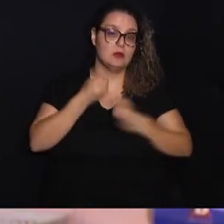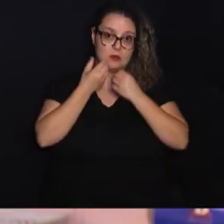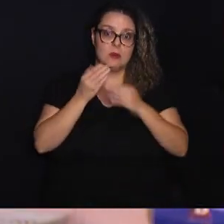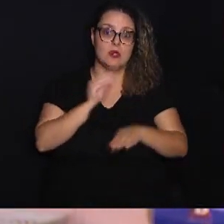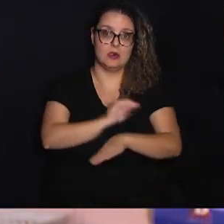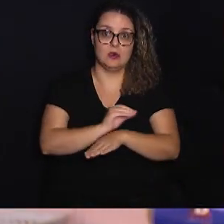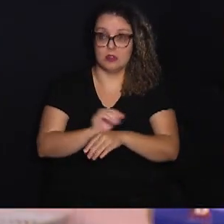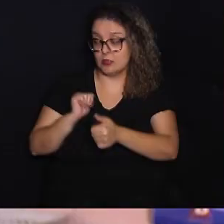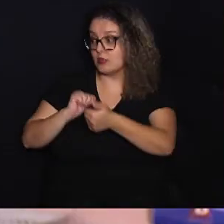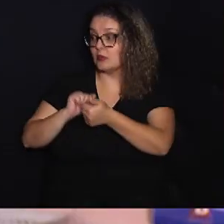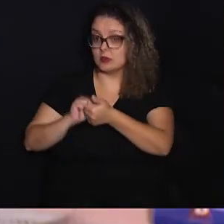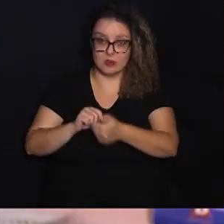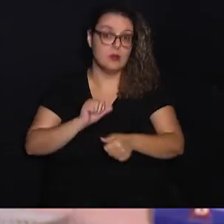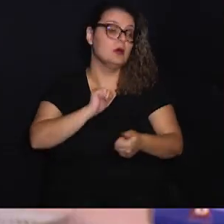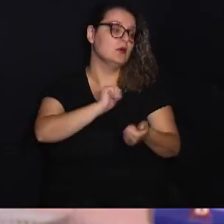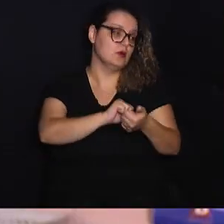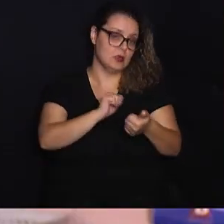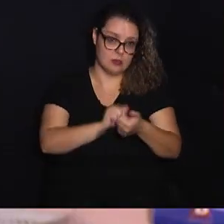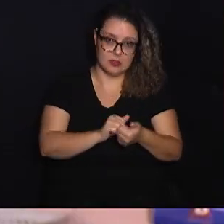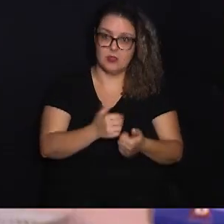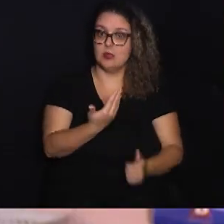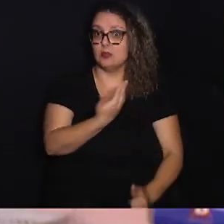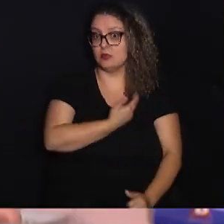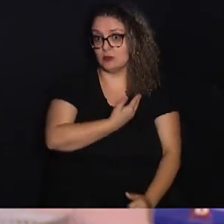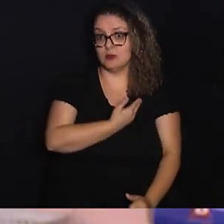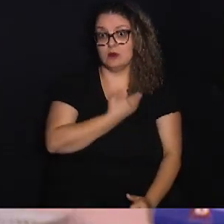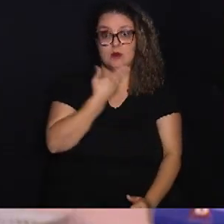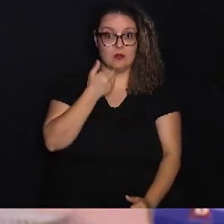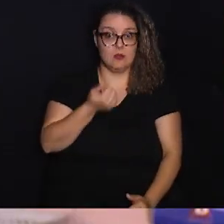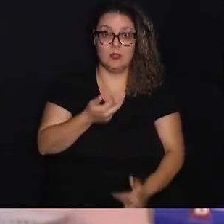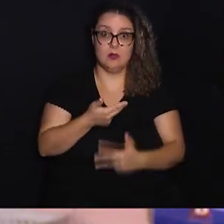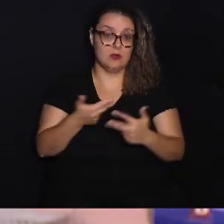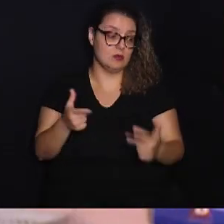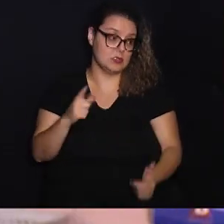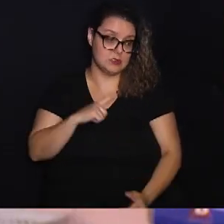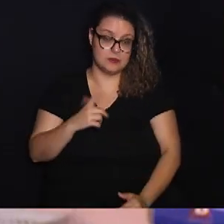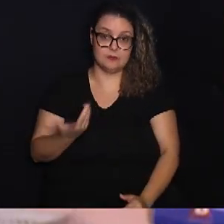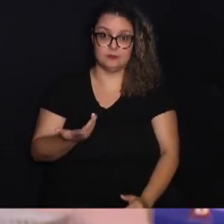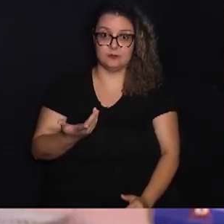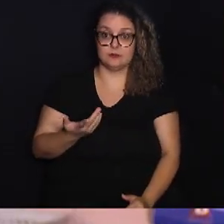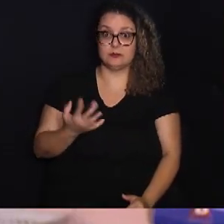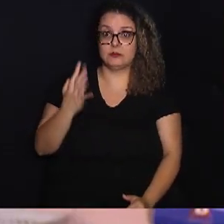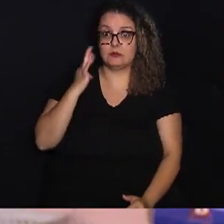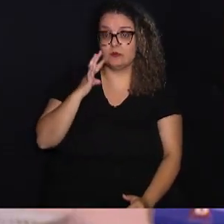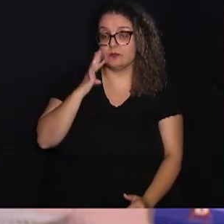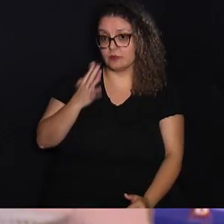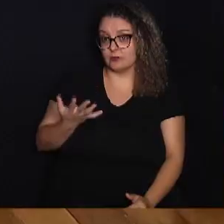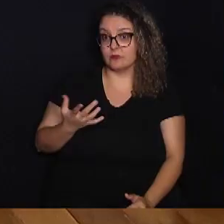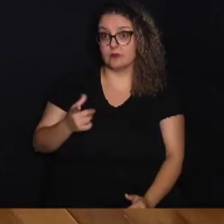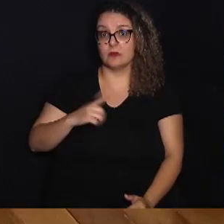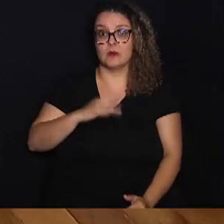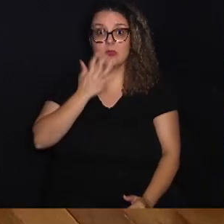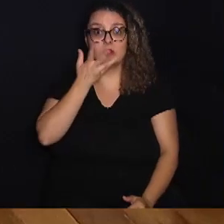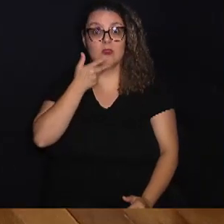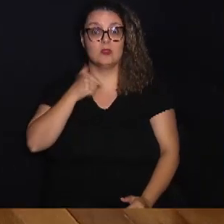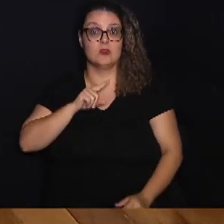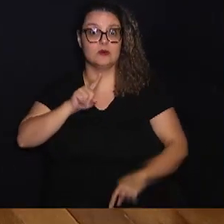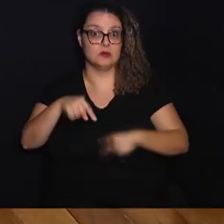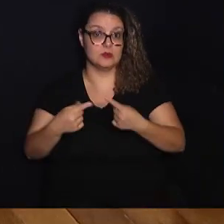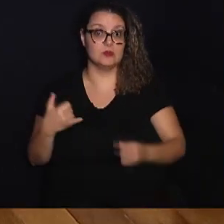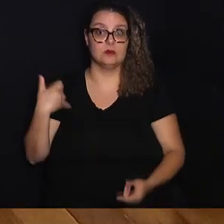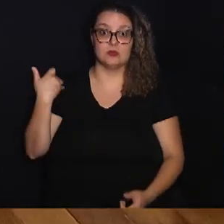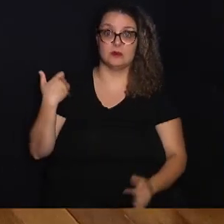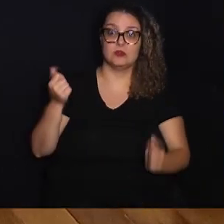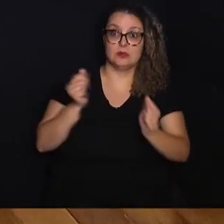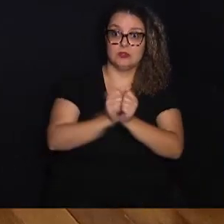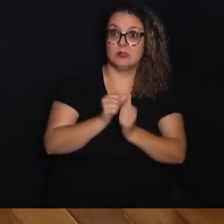com qualidade, Com qualidade, com os amigos, que é a melhor coisa que tem. E é legal, sim, até porque tem crianças de outras idades